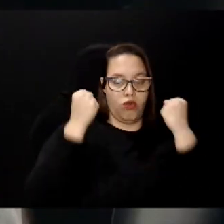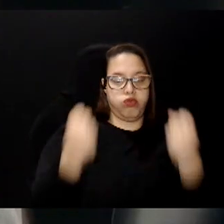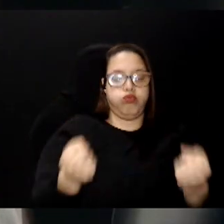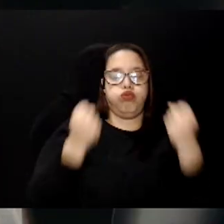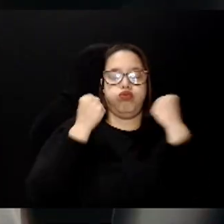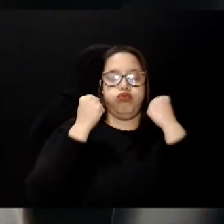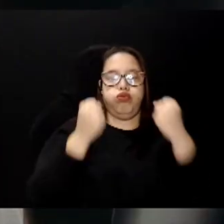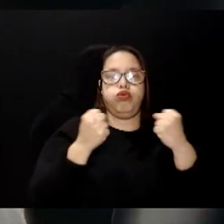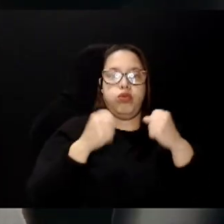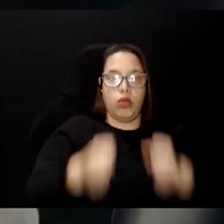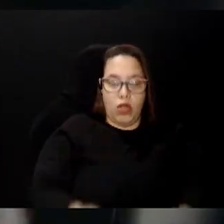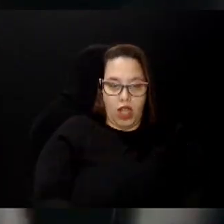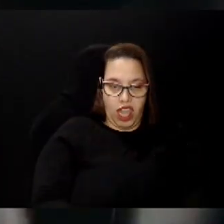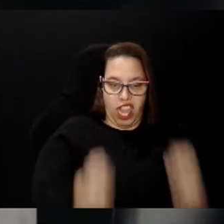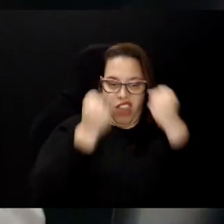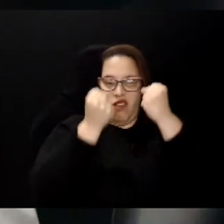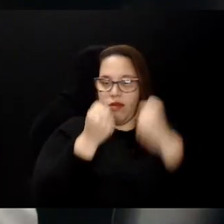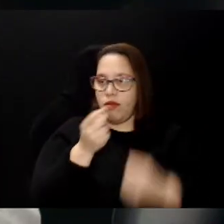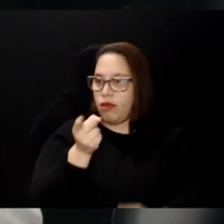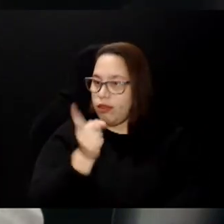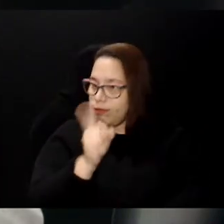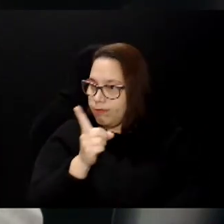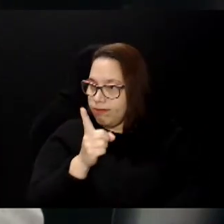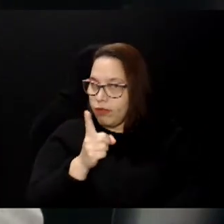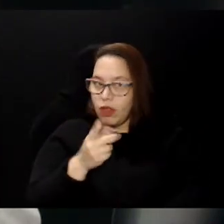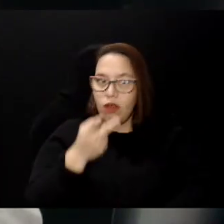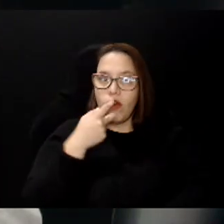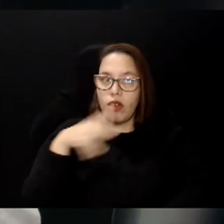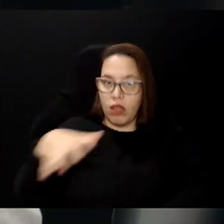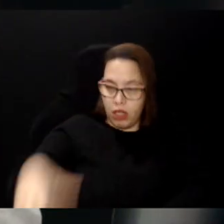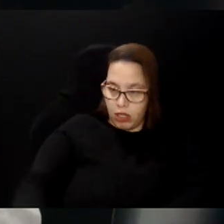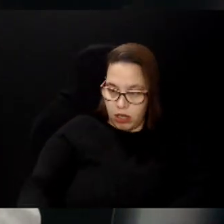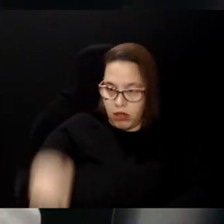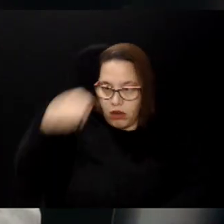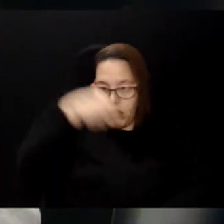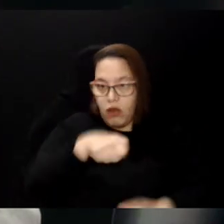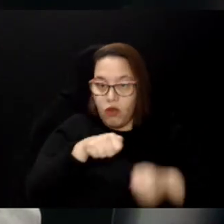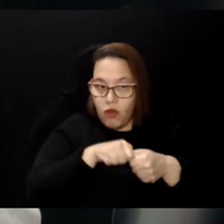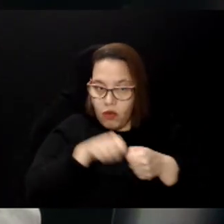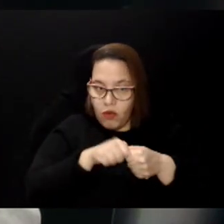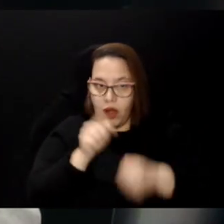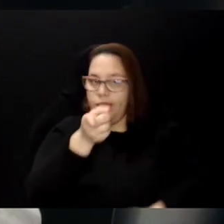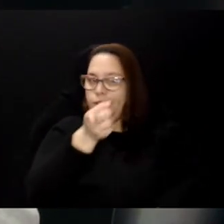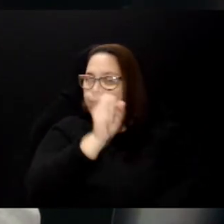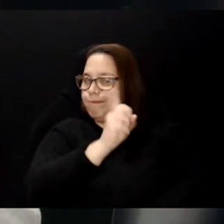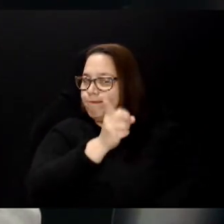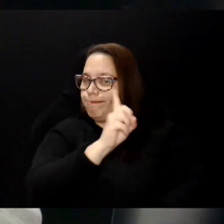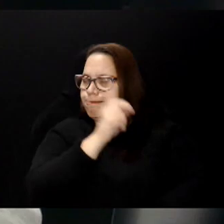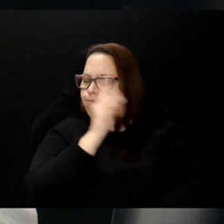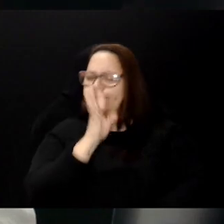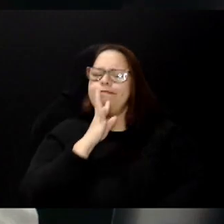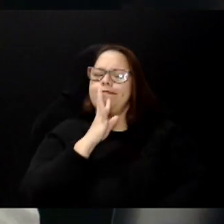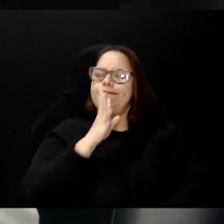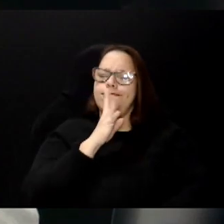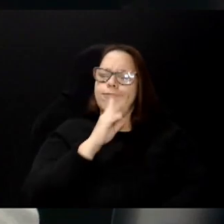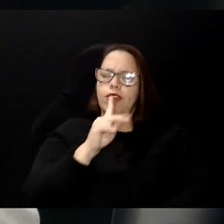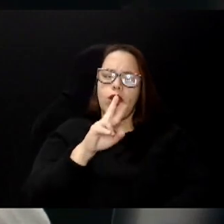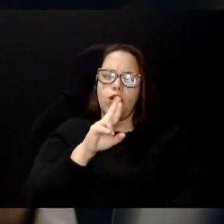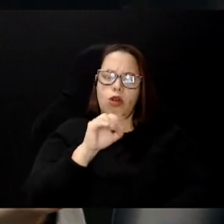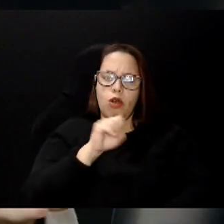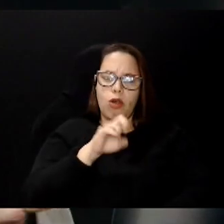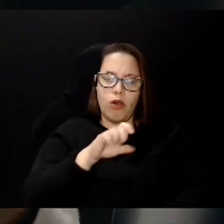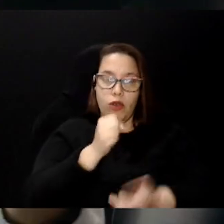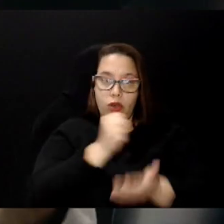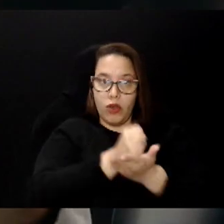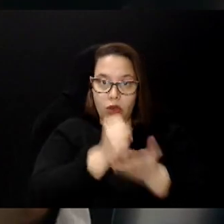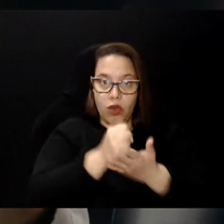você. Ele não tá ali falando, não, deixa que esse exercício eu faço. Alguém conhece algum personal trainer? Então, eu contratei o cara para correr por mim.